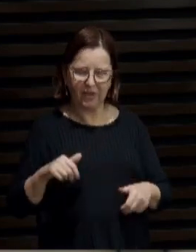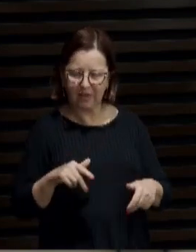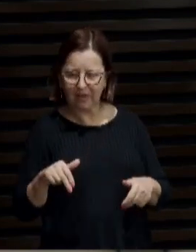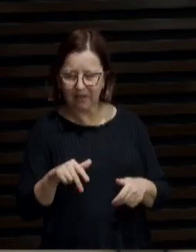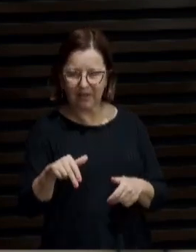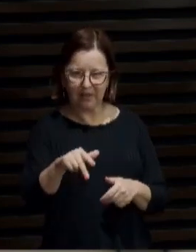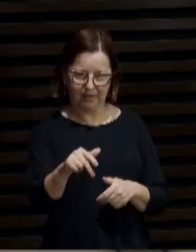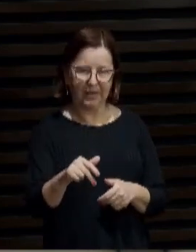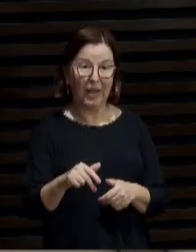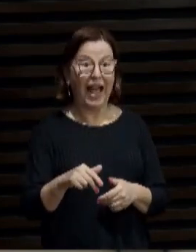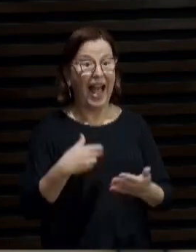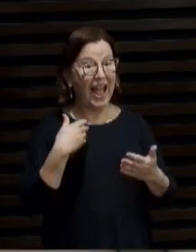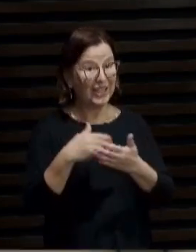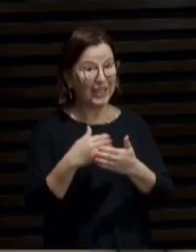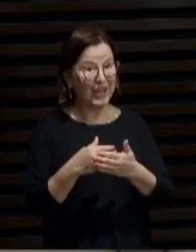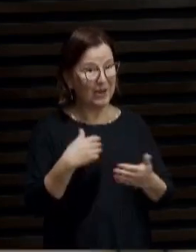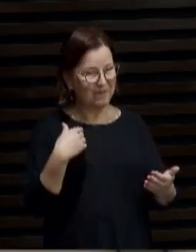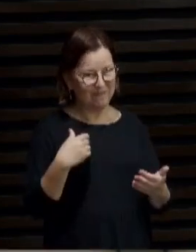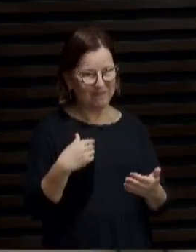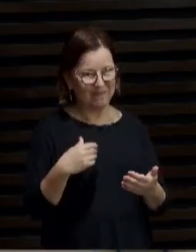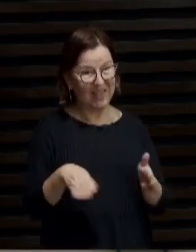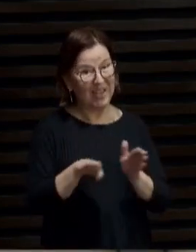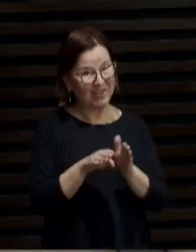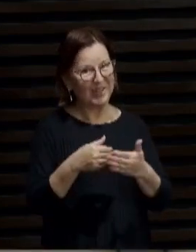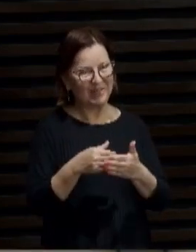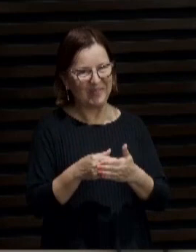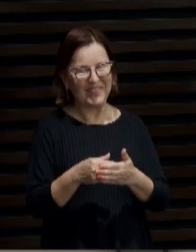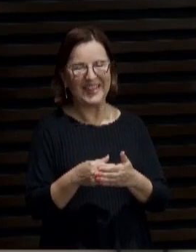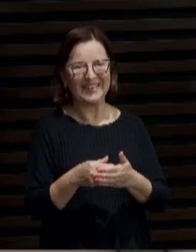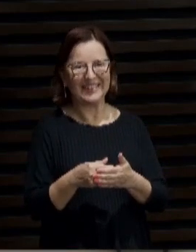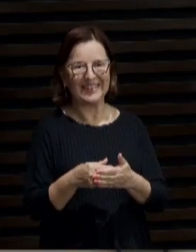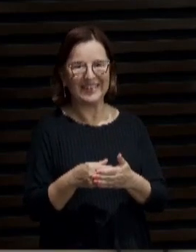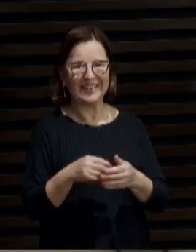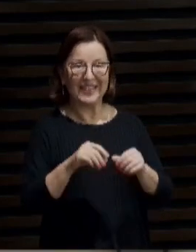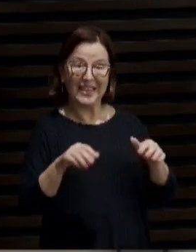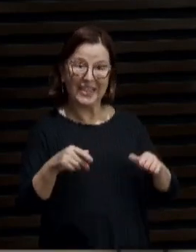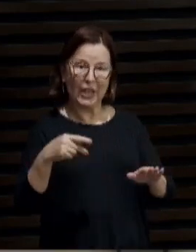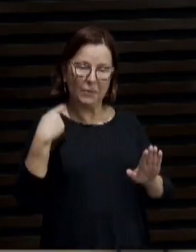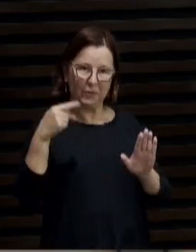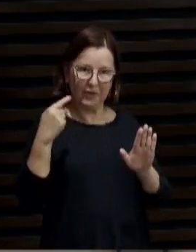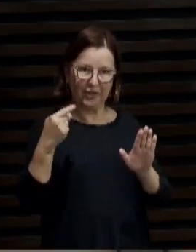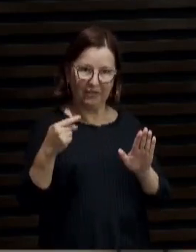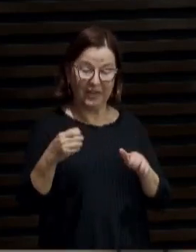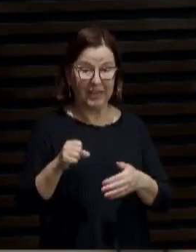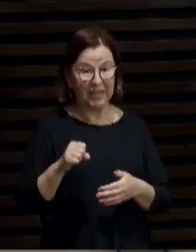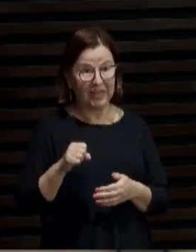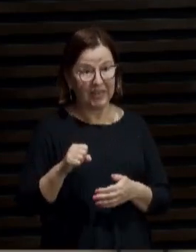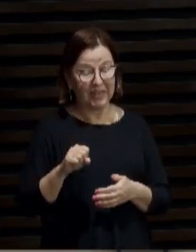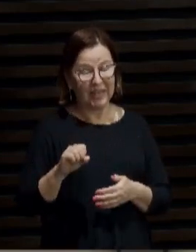prometida. Acamparam-se nas campinas de Moabe, e os moabitas e midianitas ficaram